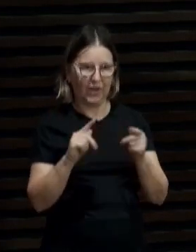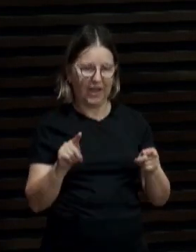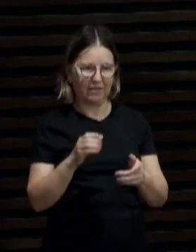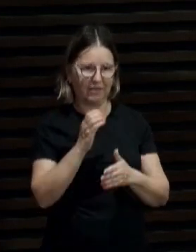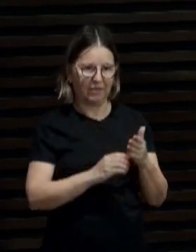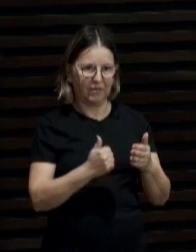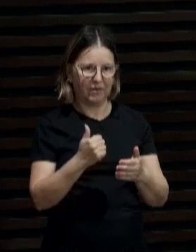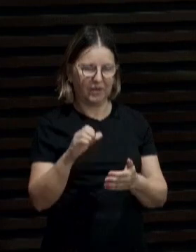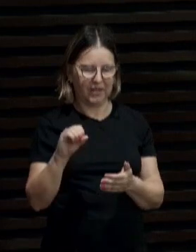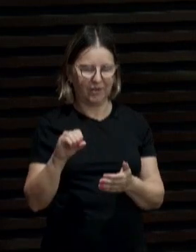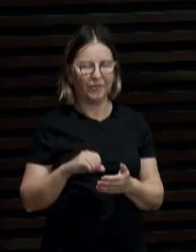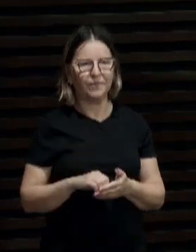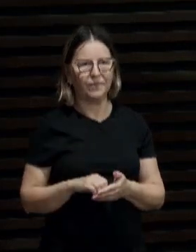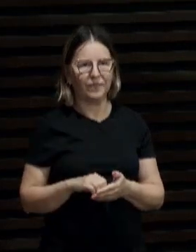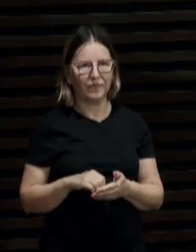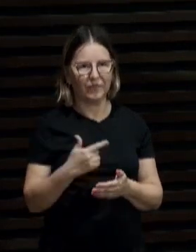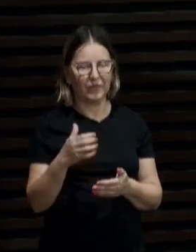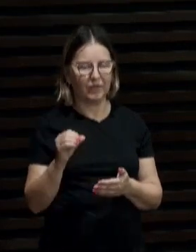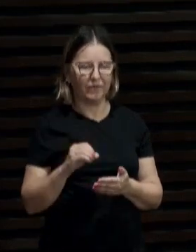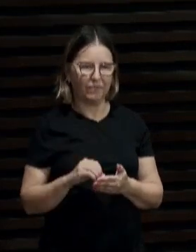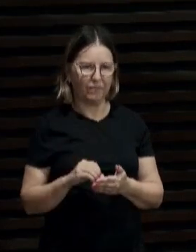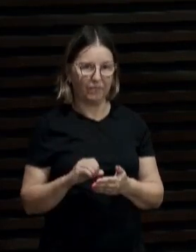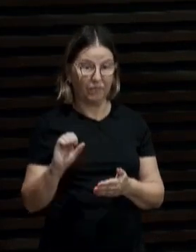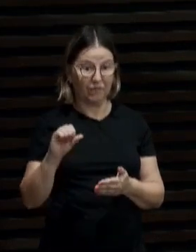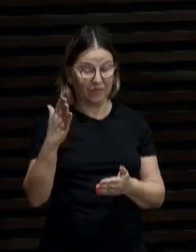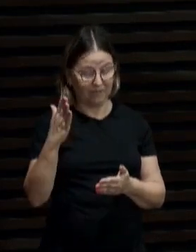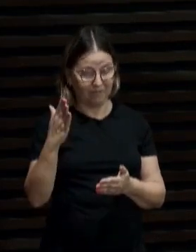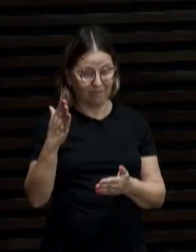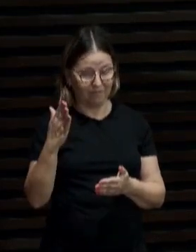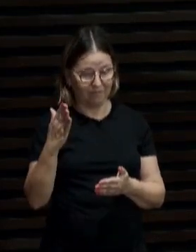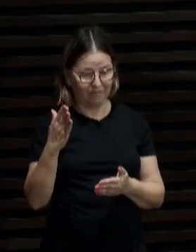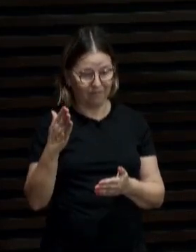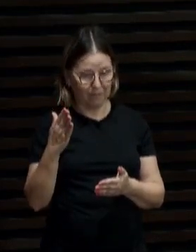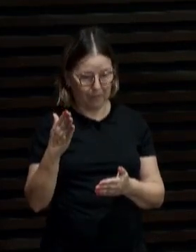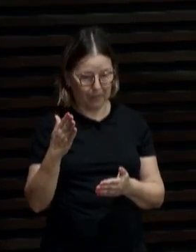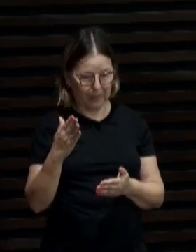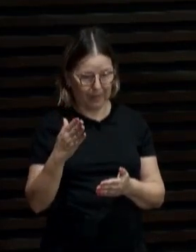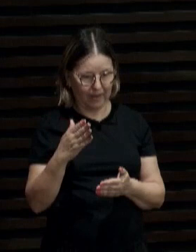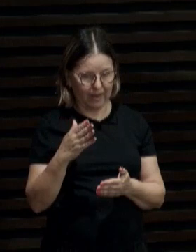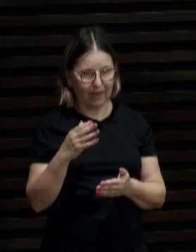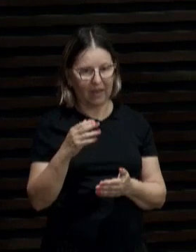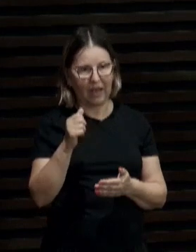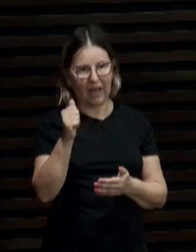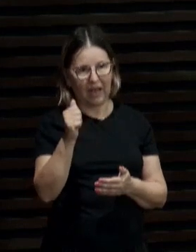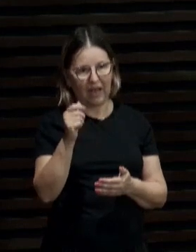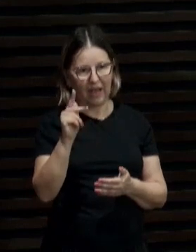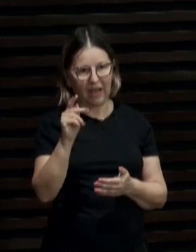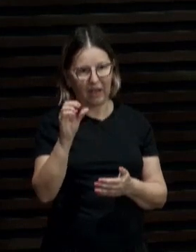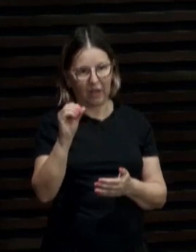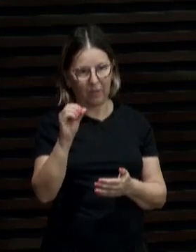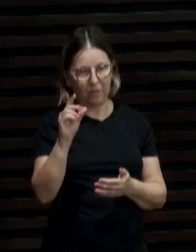ler? Aconteceu que, estando Apolo em Corinto, Paulo, tendo passado pelas regiões mais